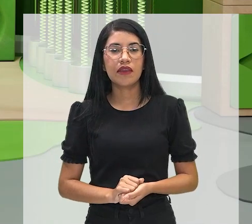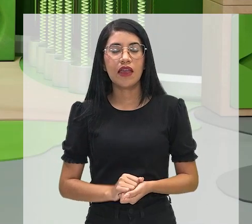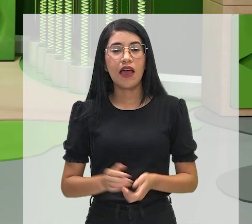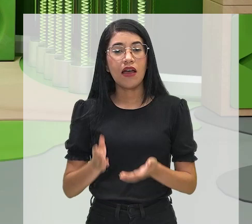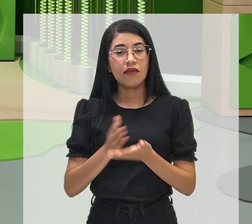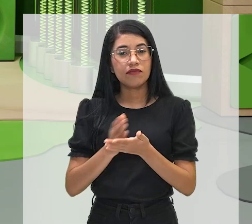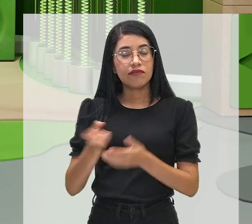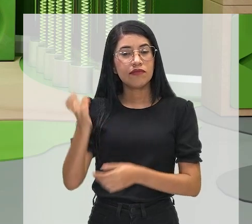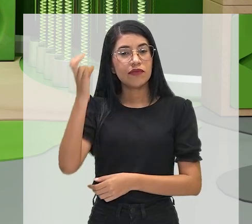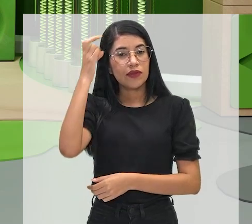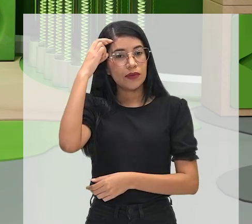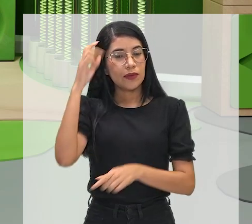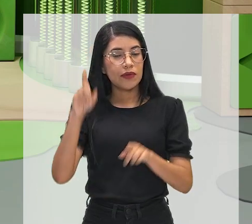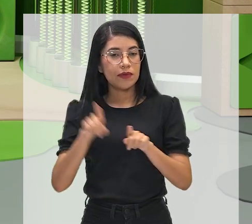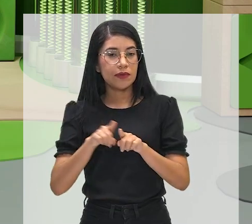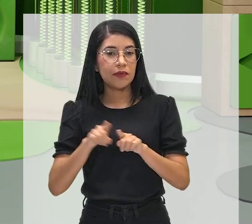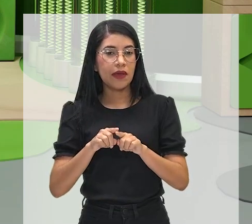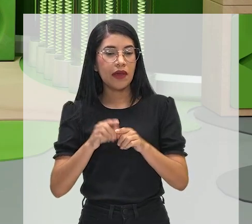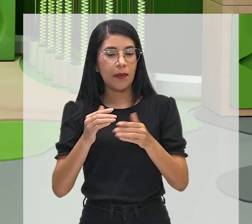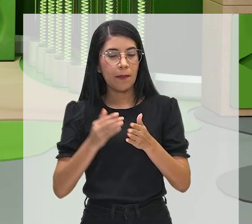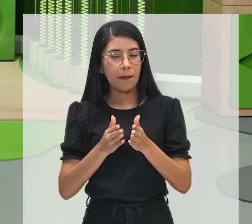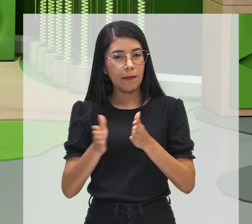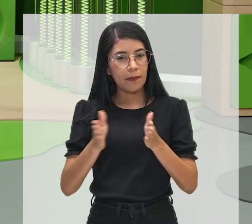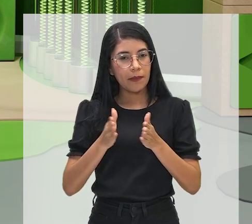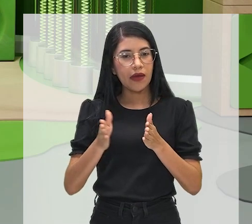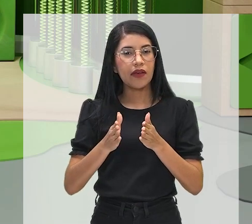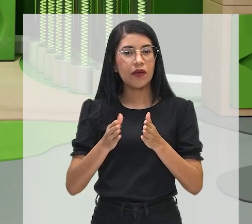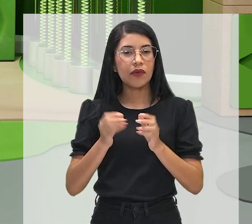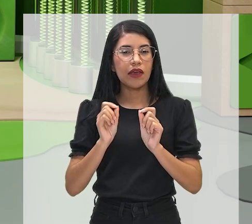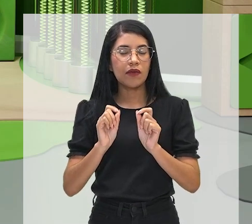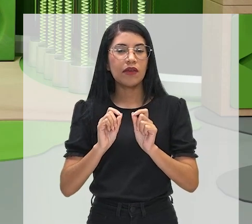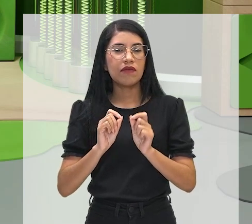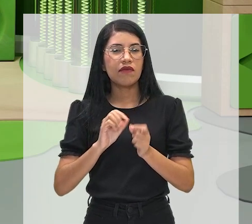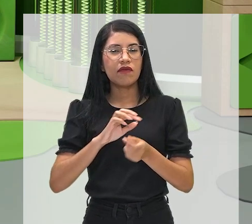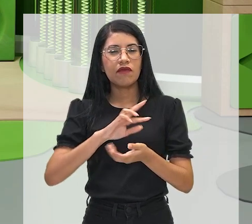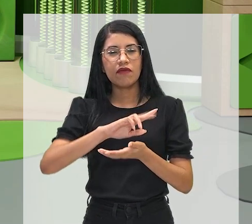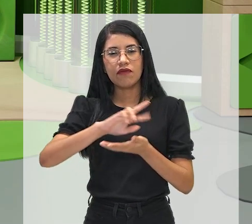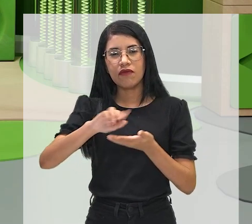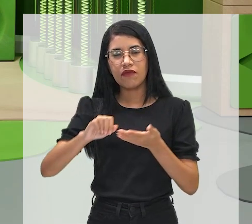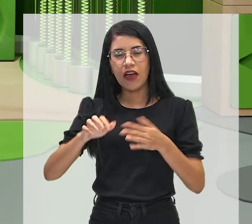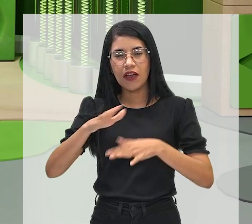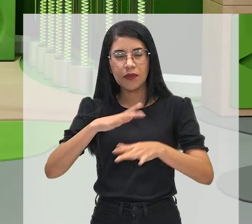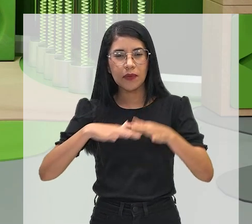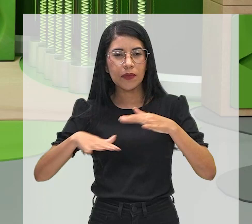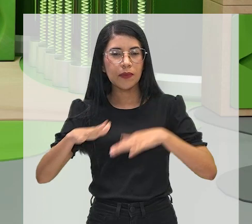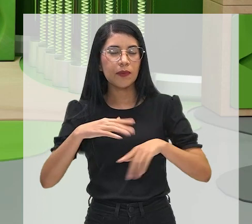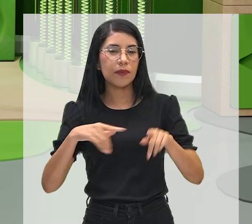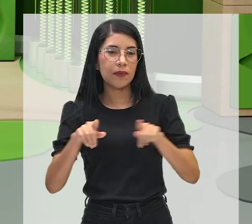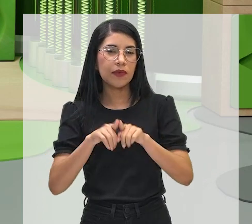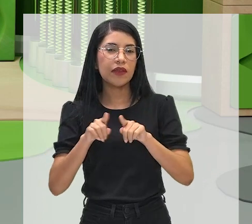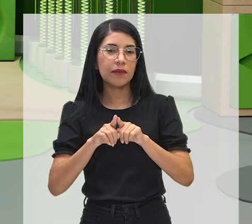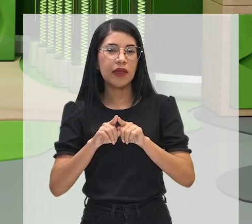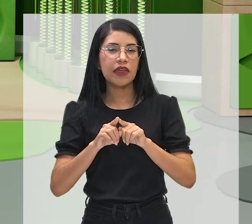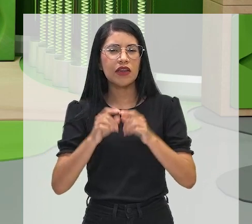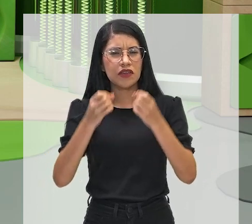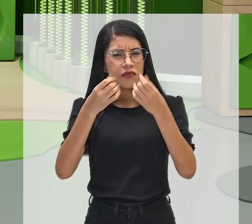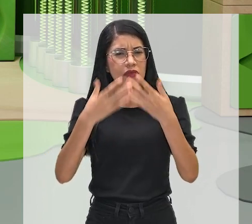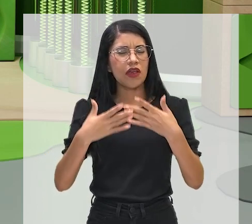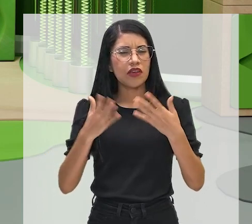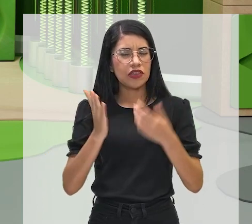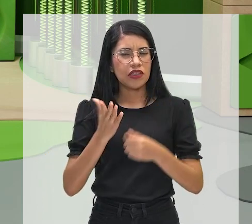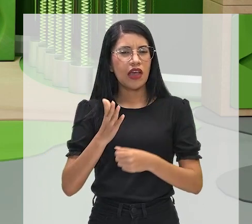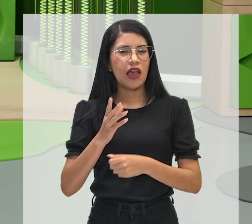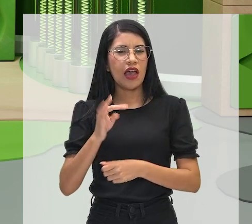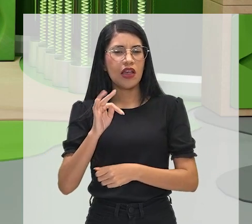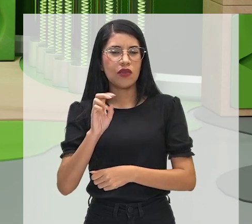algumas culturas, inclusive, esse momento ele é marcado aí por rituais de passagem, né? Você já deve ter ouvido falar aí